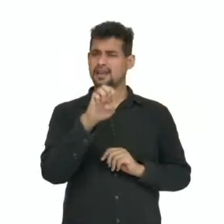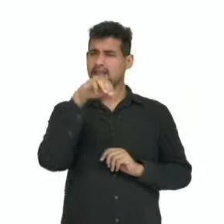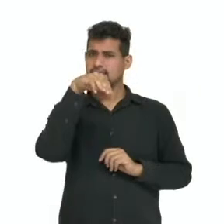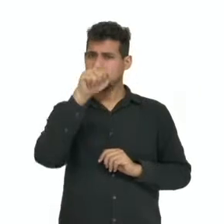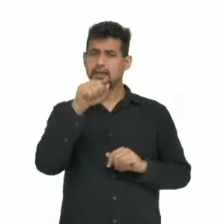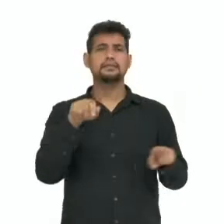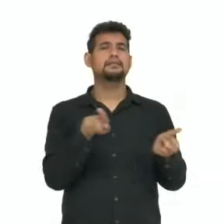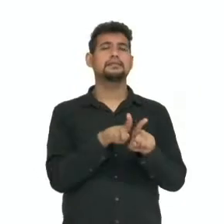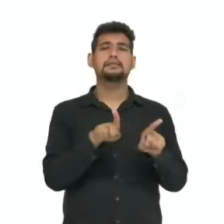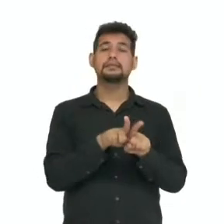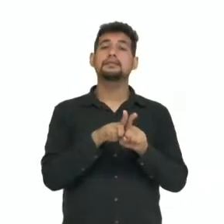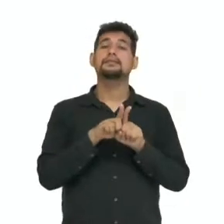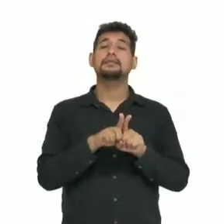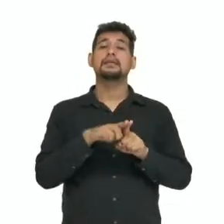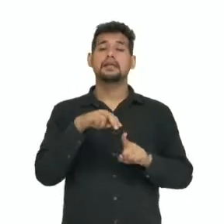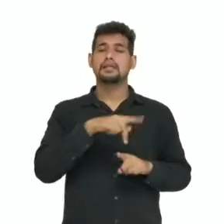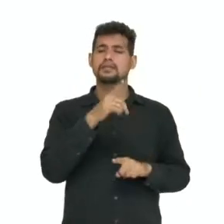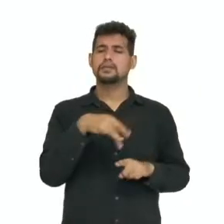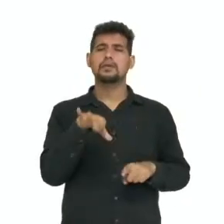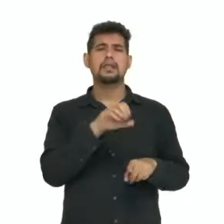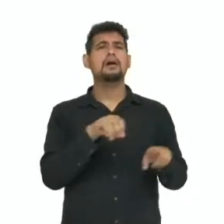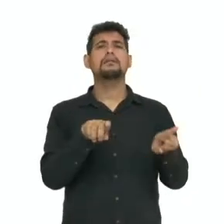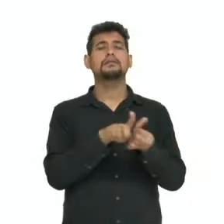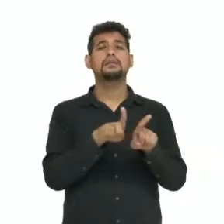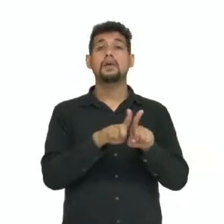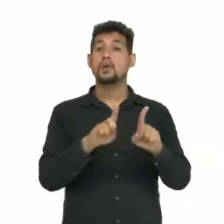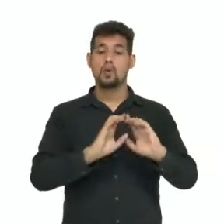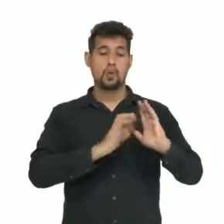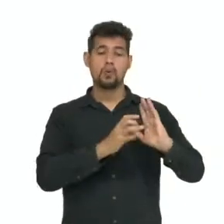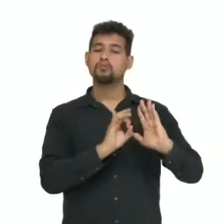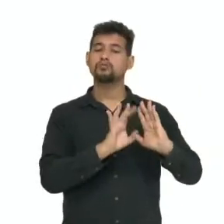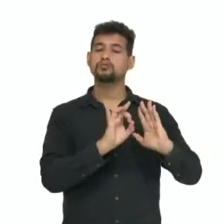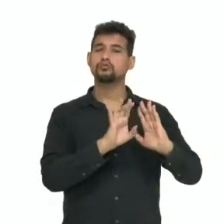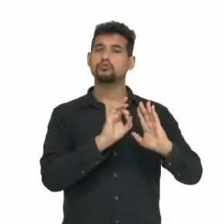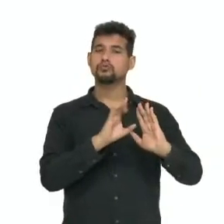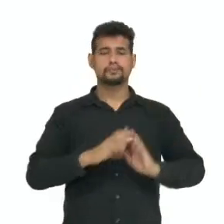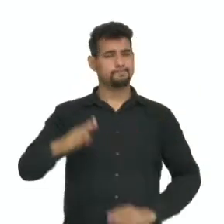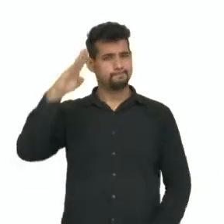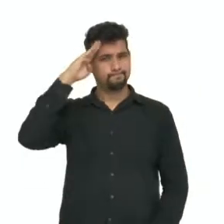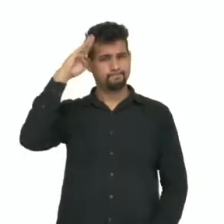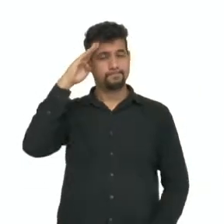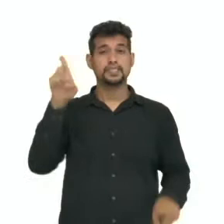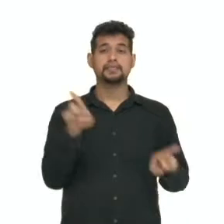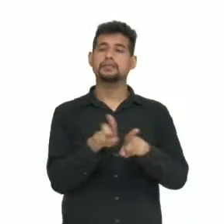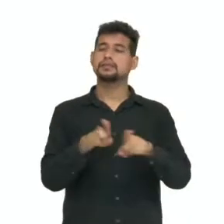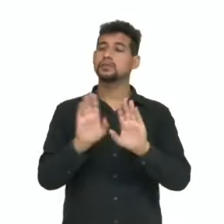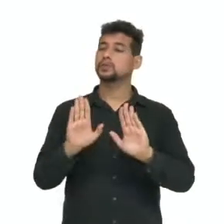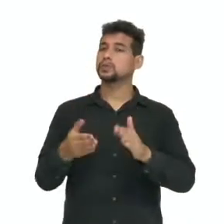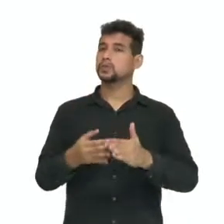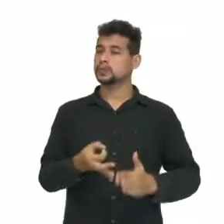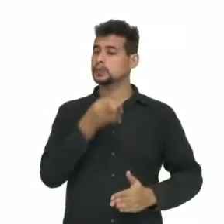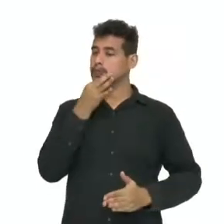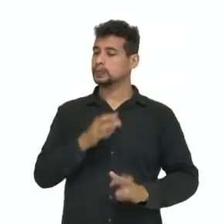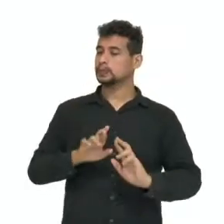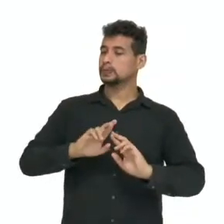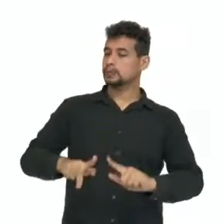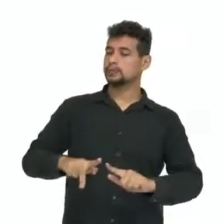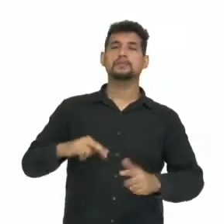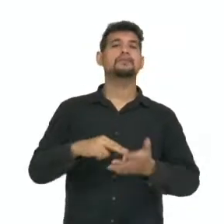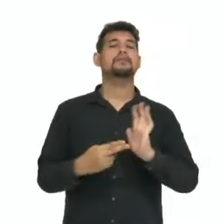Aliança Renovadora Nacional, o partido dos militares, e o partido da oposição consentida era